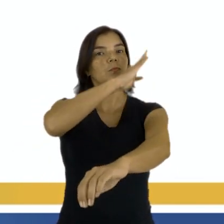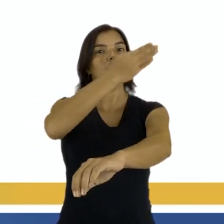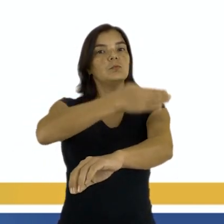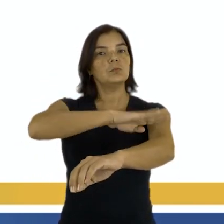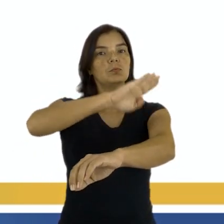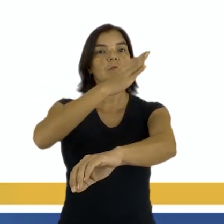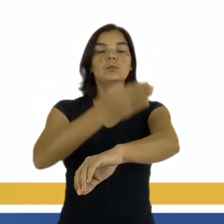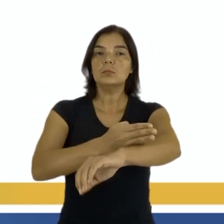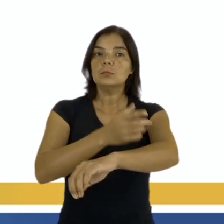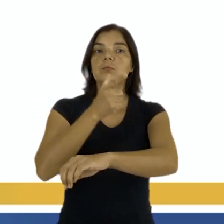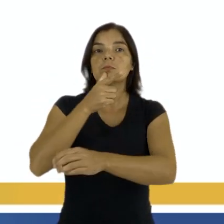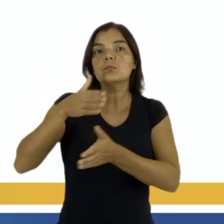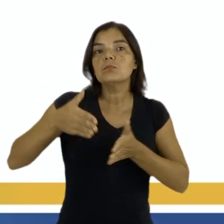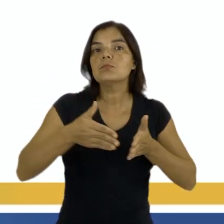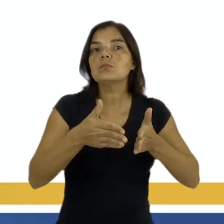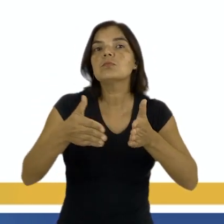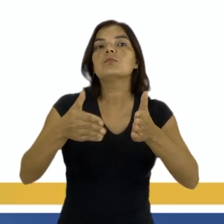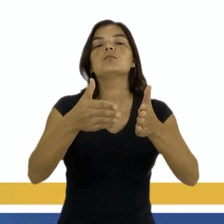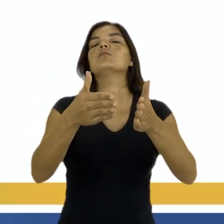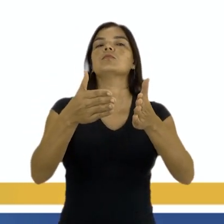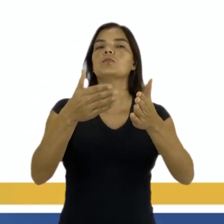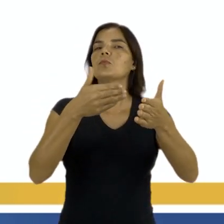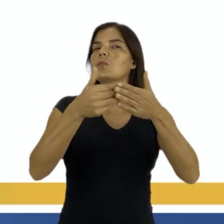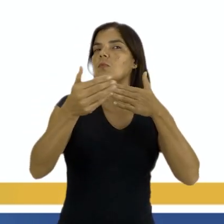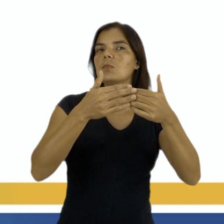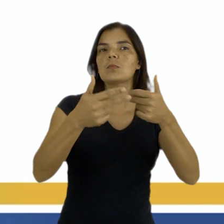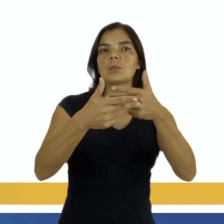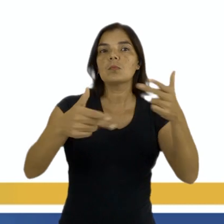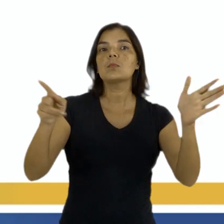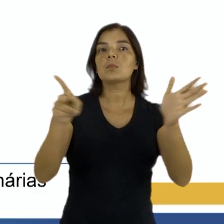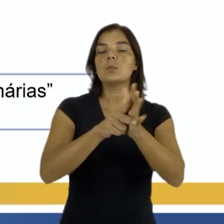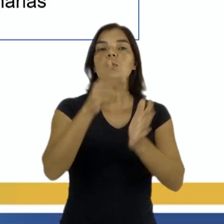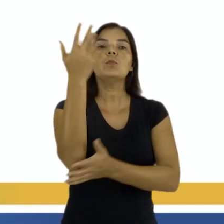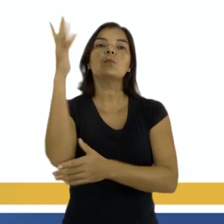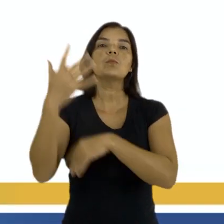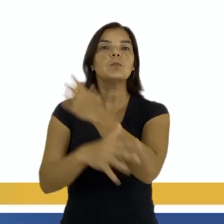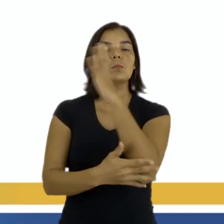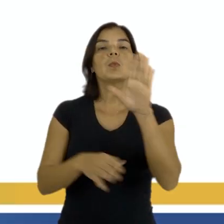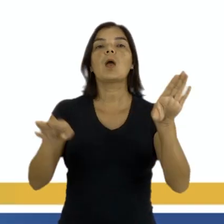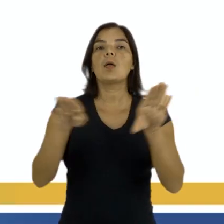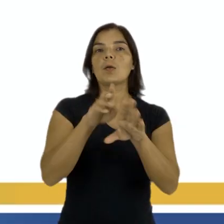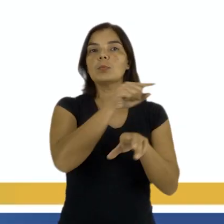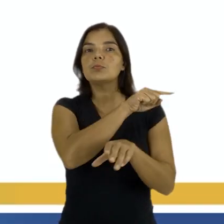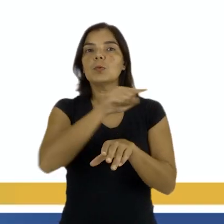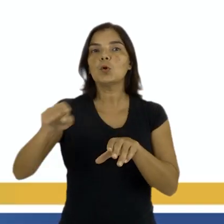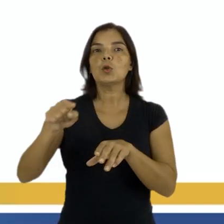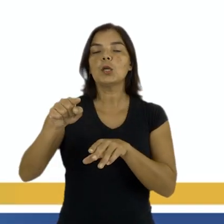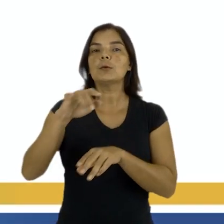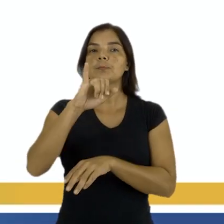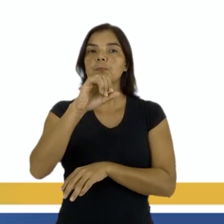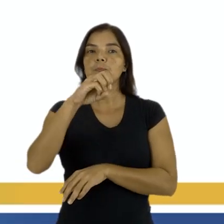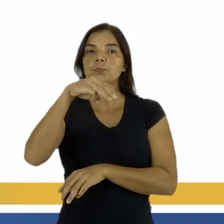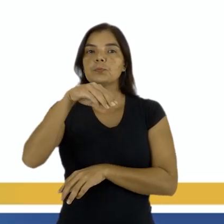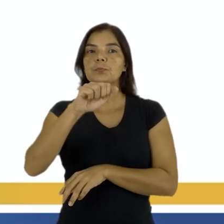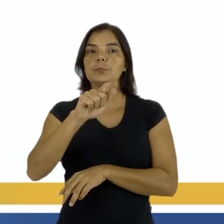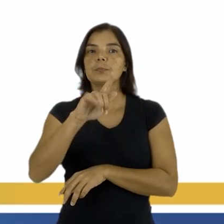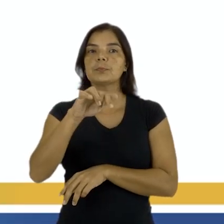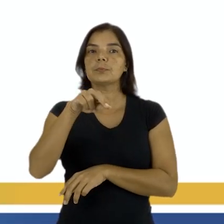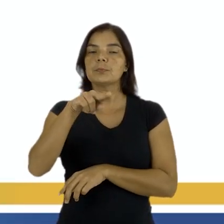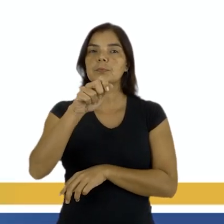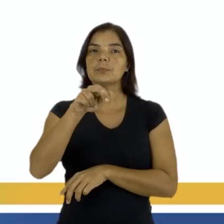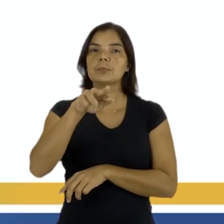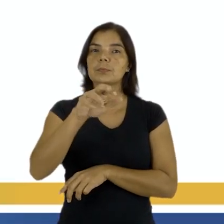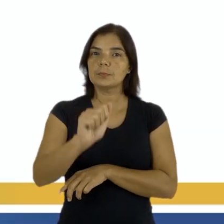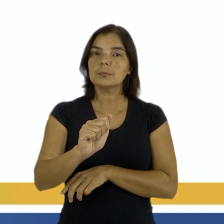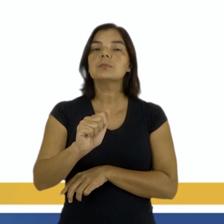por rios, por qualquer condição natural ou até por uma linha imaginária. Né, como você está vendo aí, essa linha imaginária,